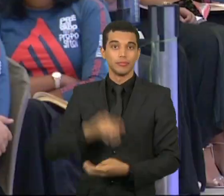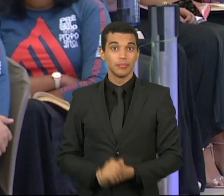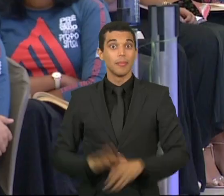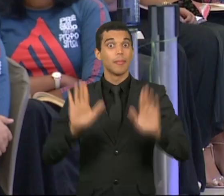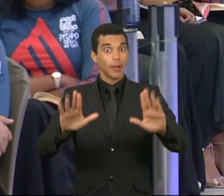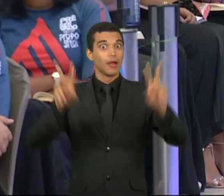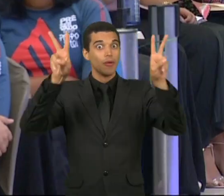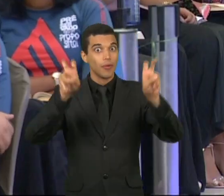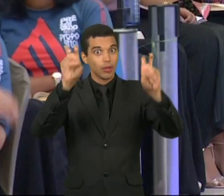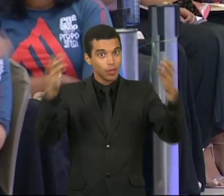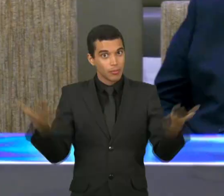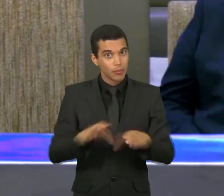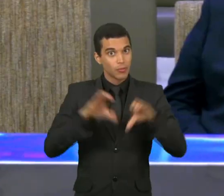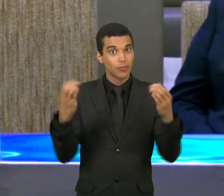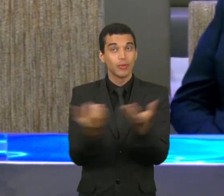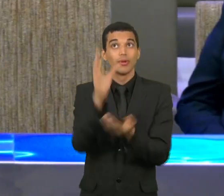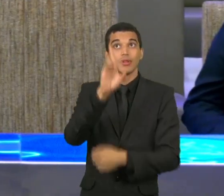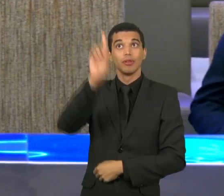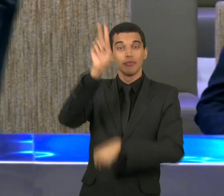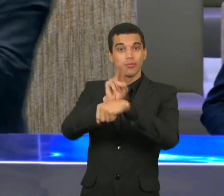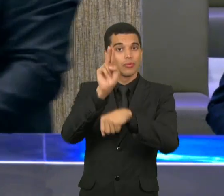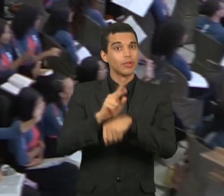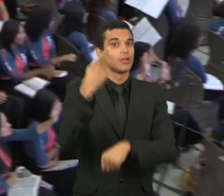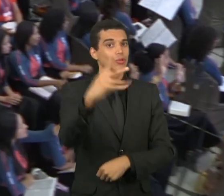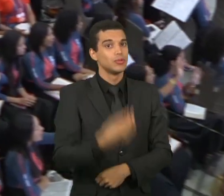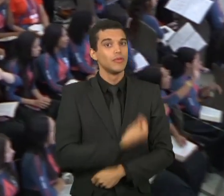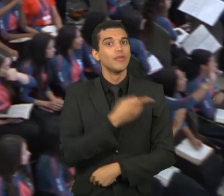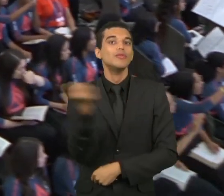você alcance o propósito dele.